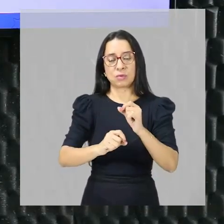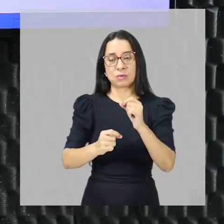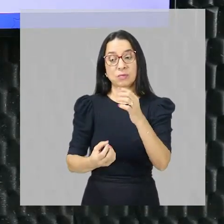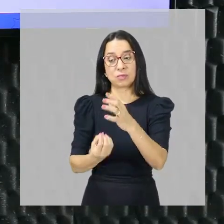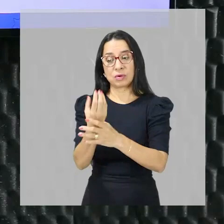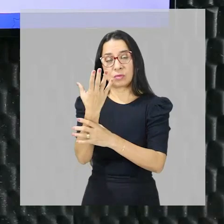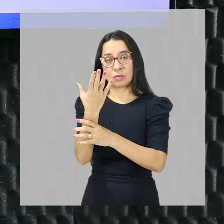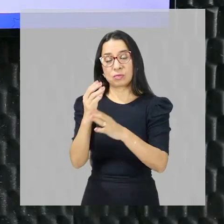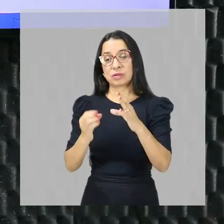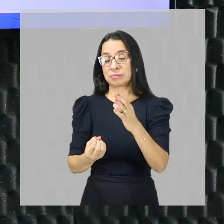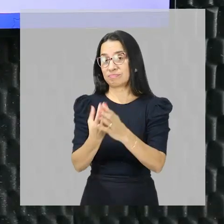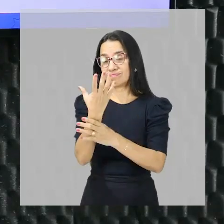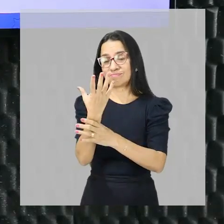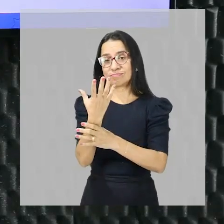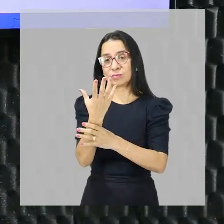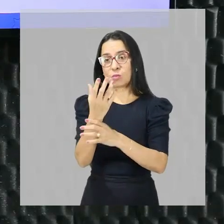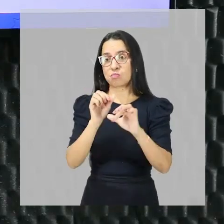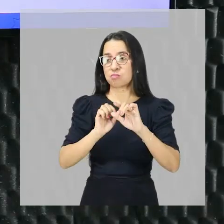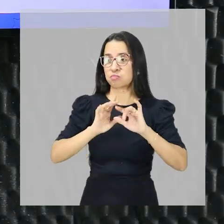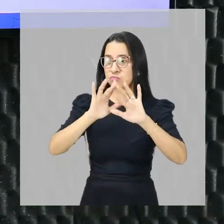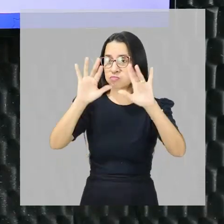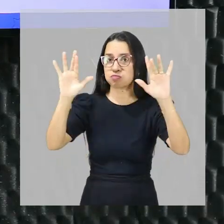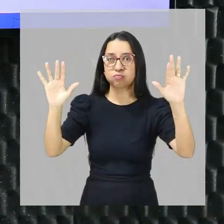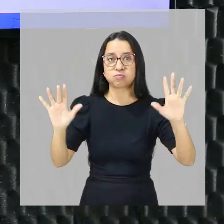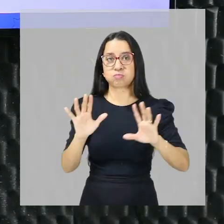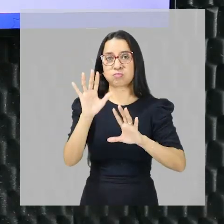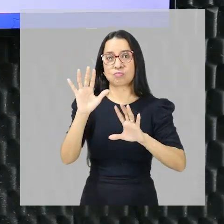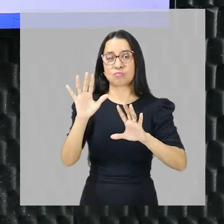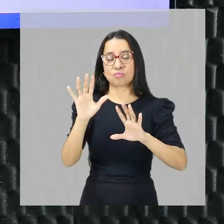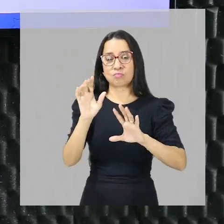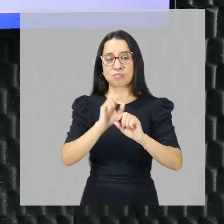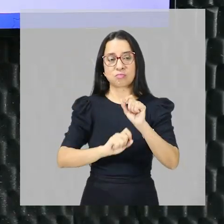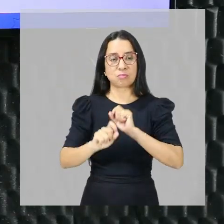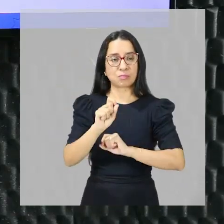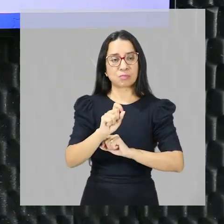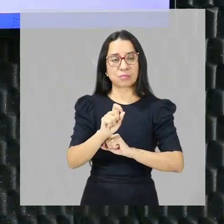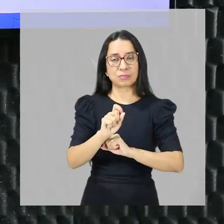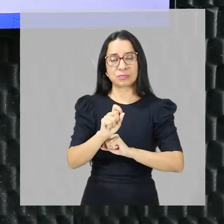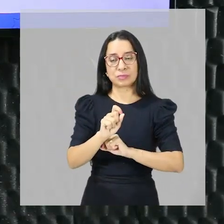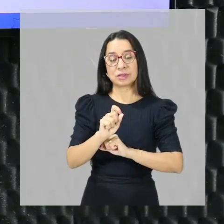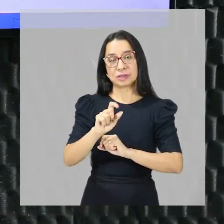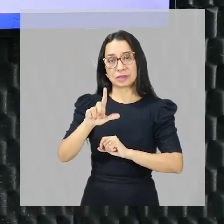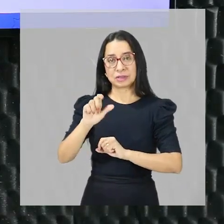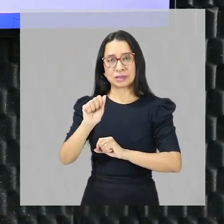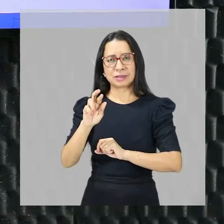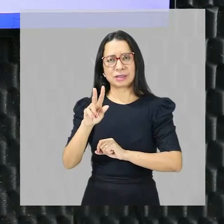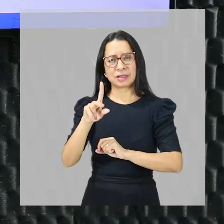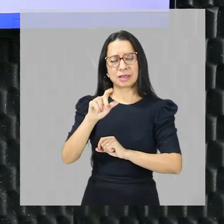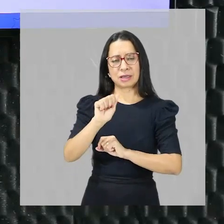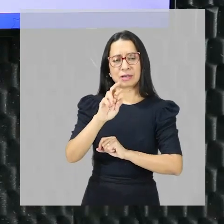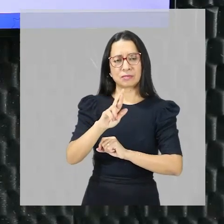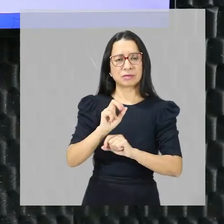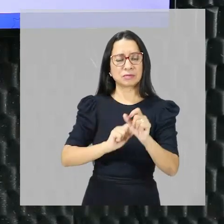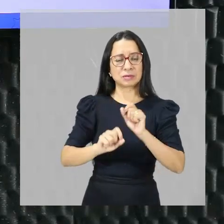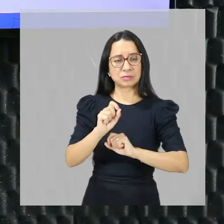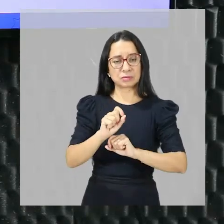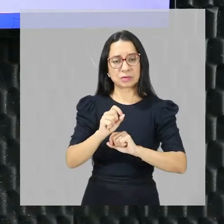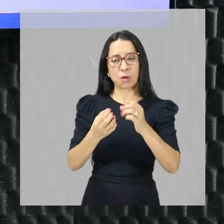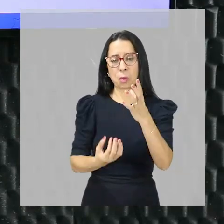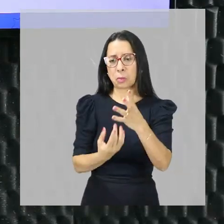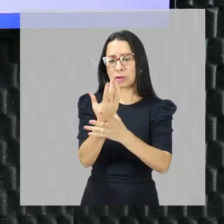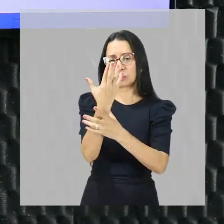entra em erupção, ele vai expelir o magma, vai expelir o lava, tá certo? E essa lava, ela vai estar com